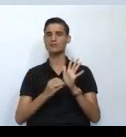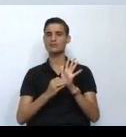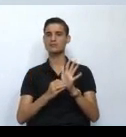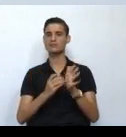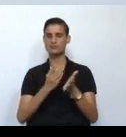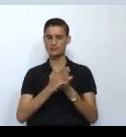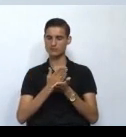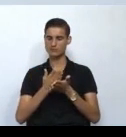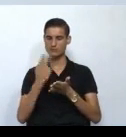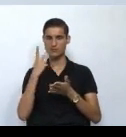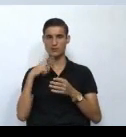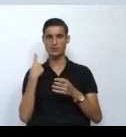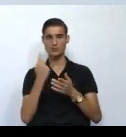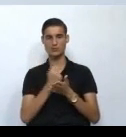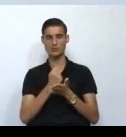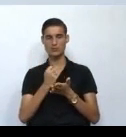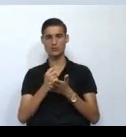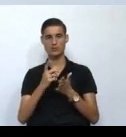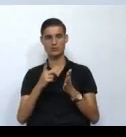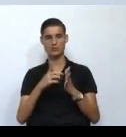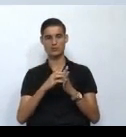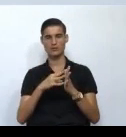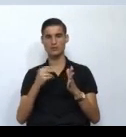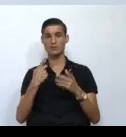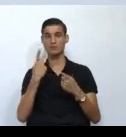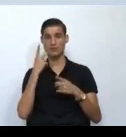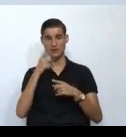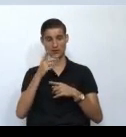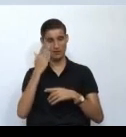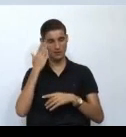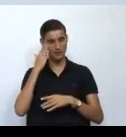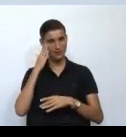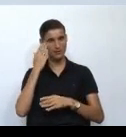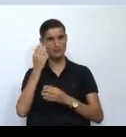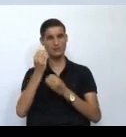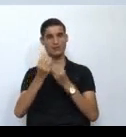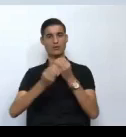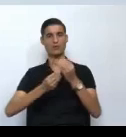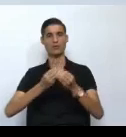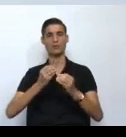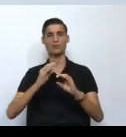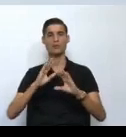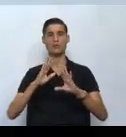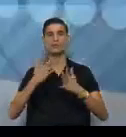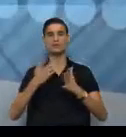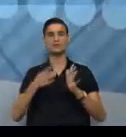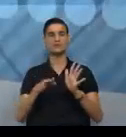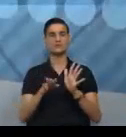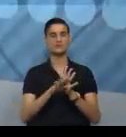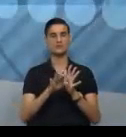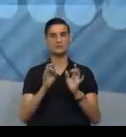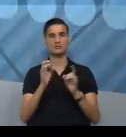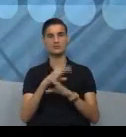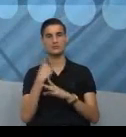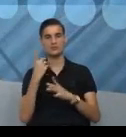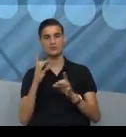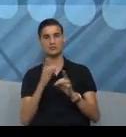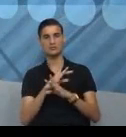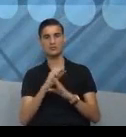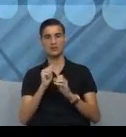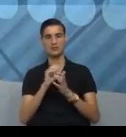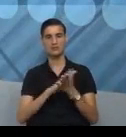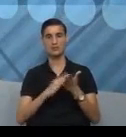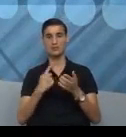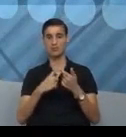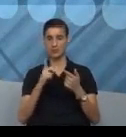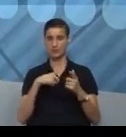isso passo a passo aqui na Câmara de Documentos? Para que você possa entender como chegar ali naquela solução. Por